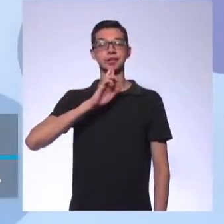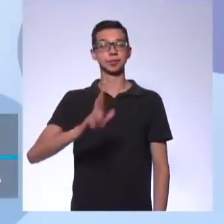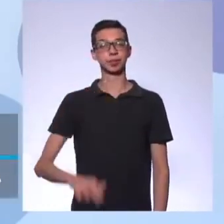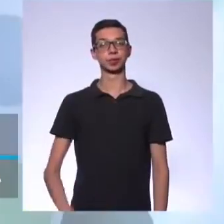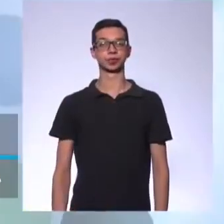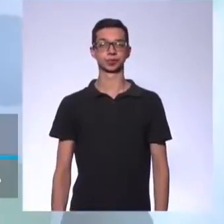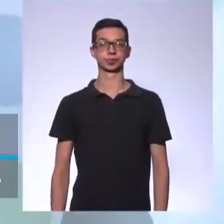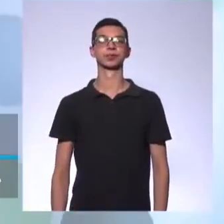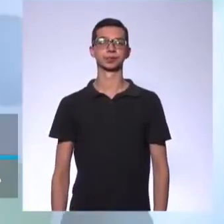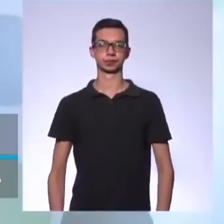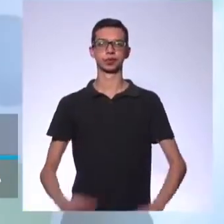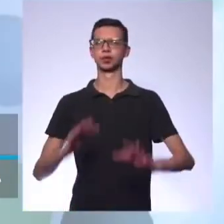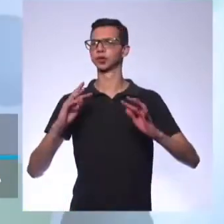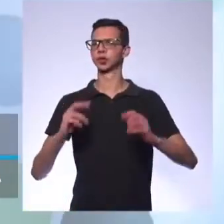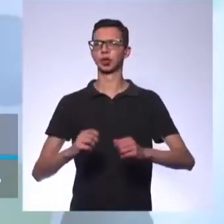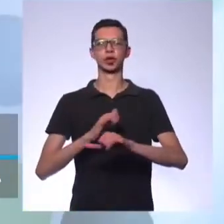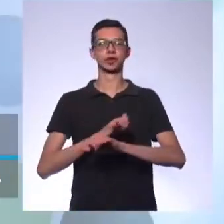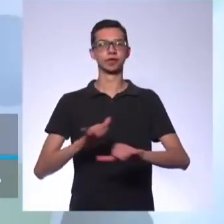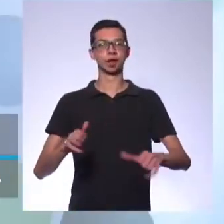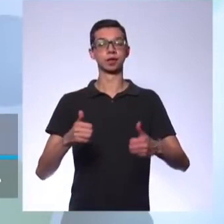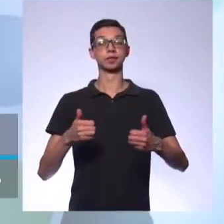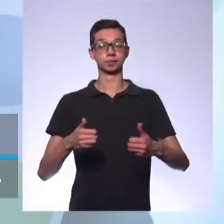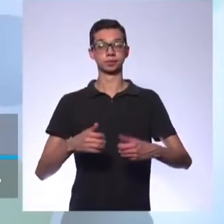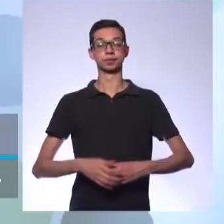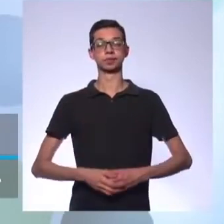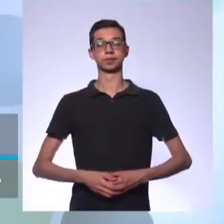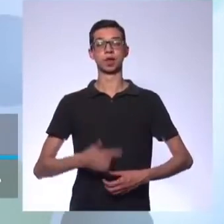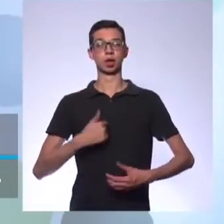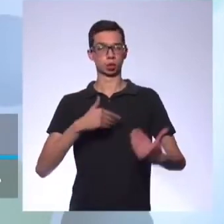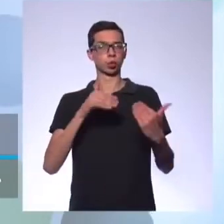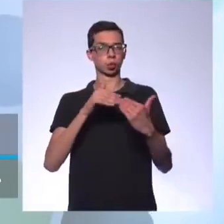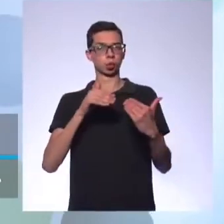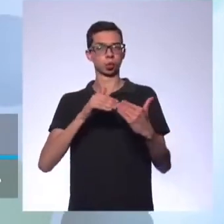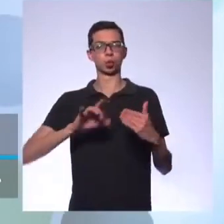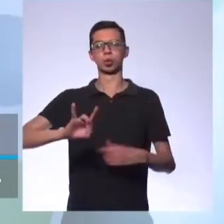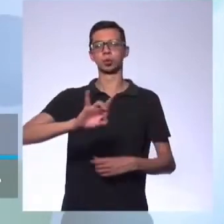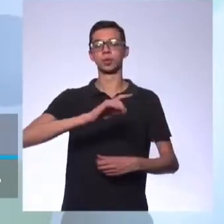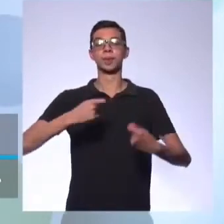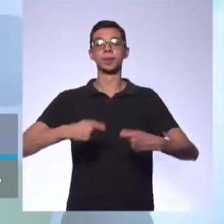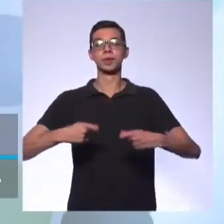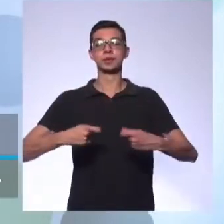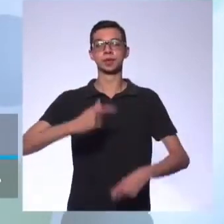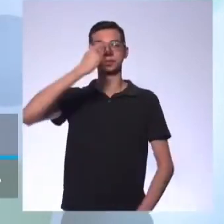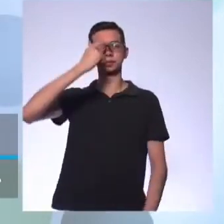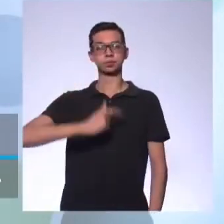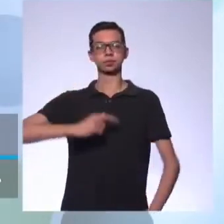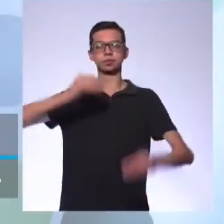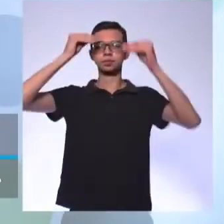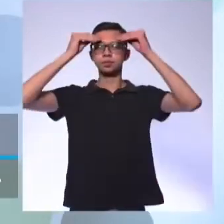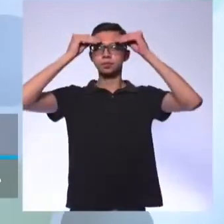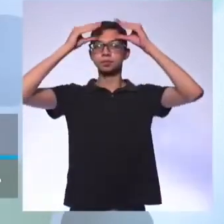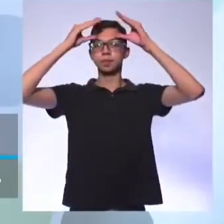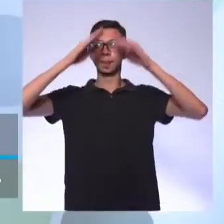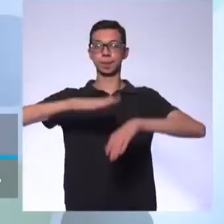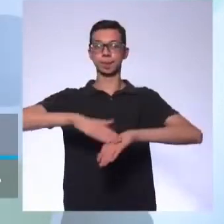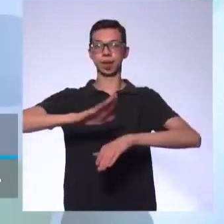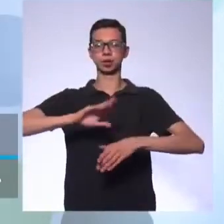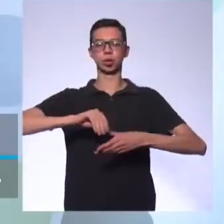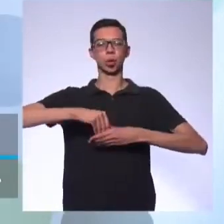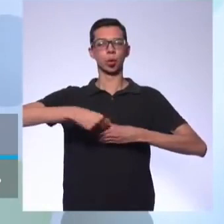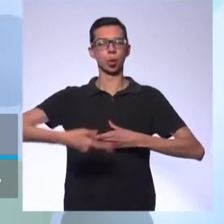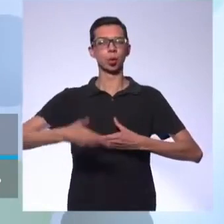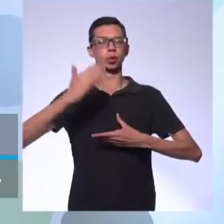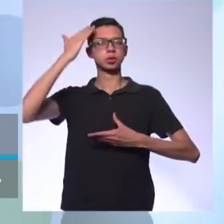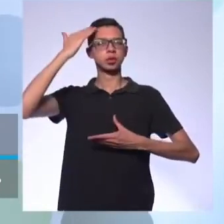os alunos falaram para nós, eu concordo plenamente, tornar-se pessoas mais interessantes, pessoas com conteúdo, isso é muito